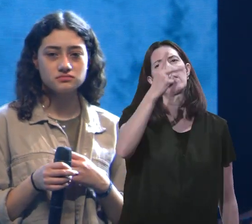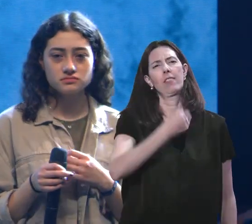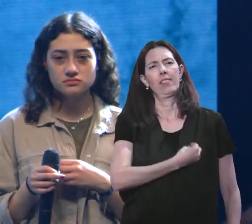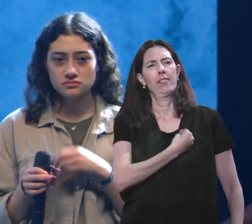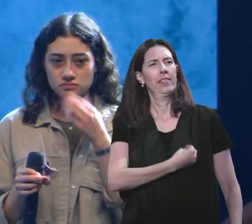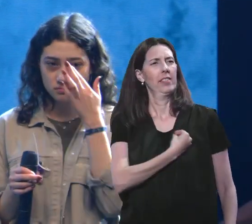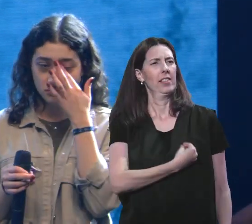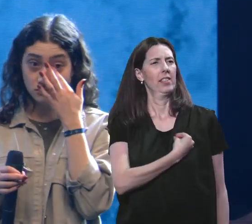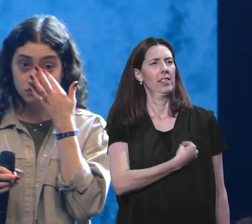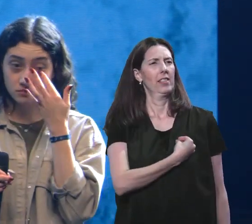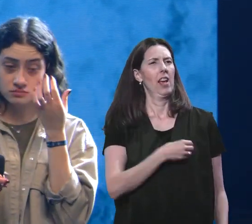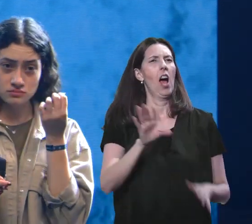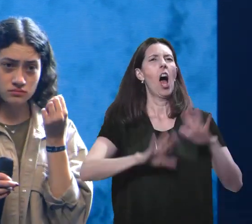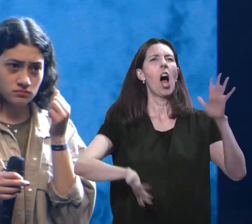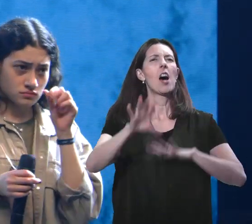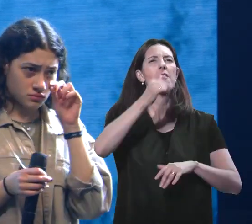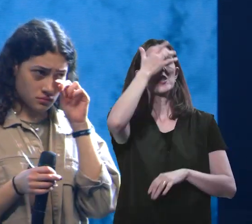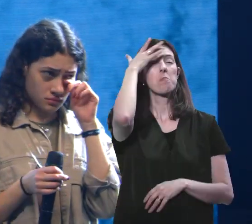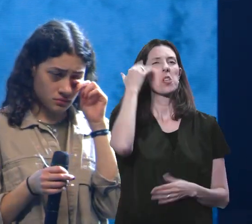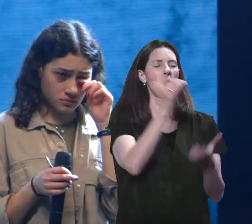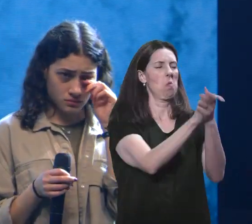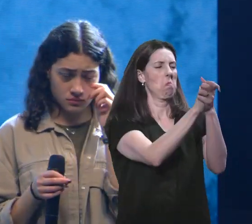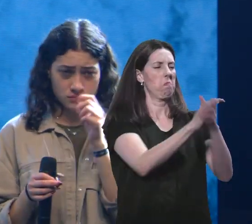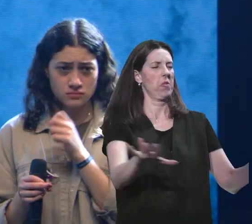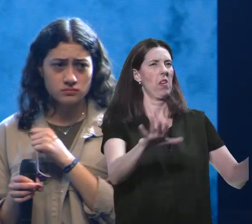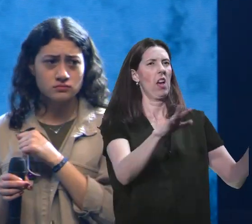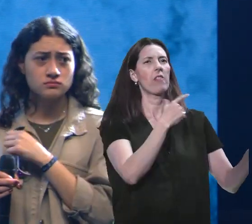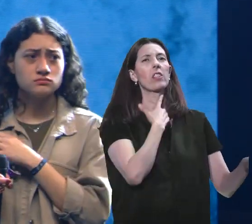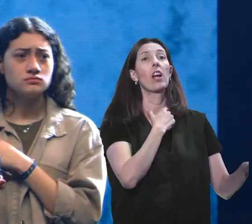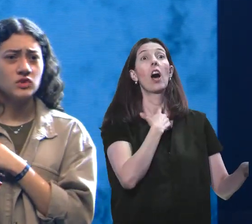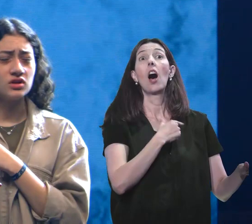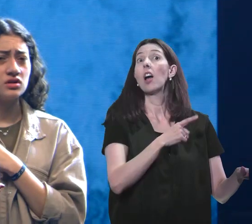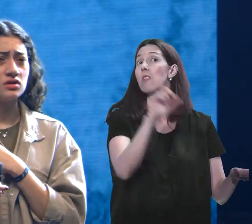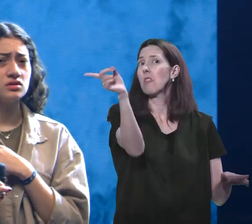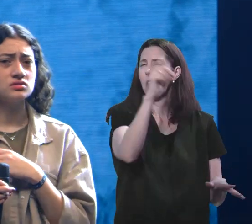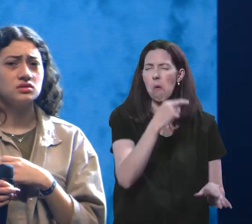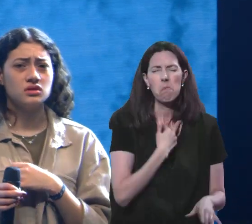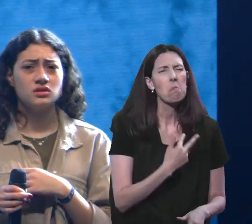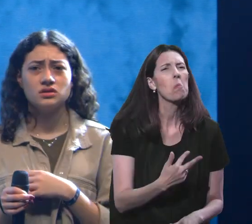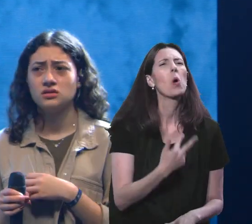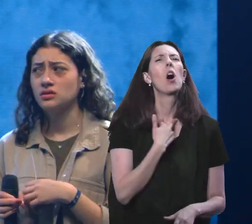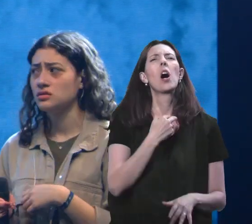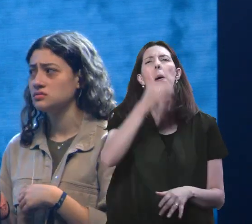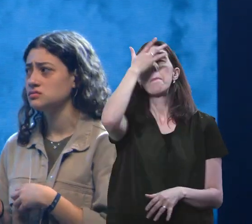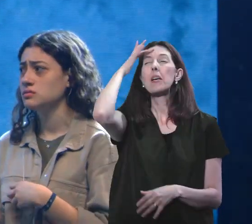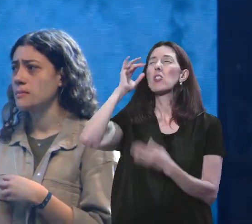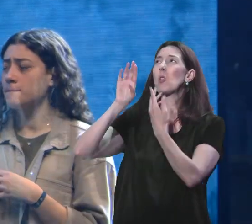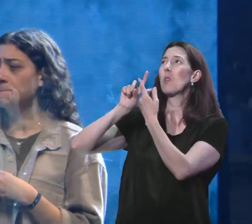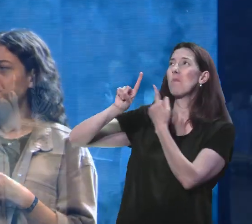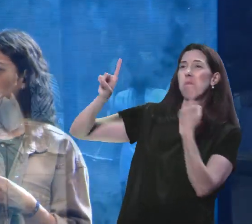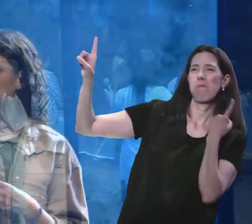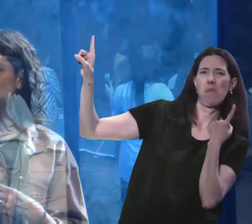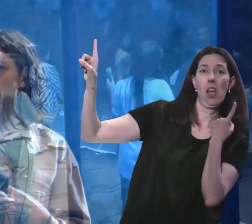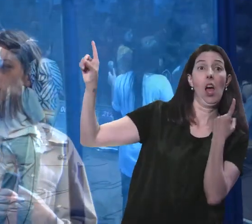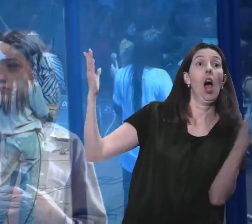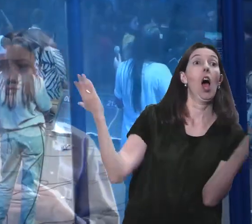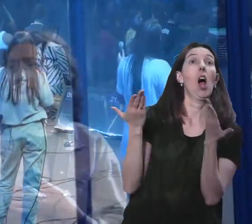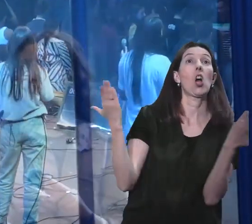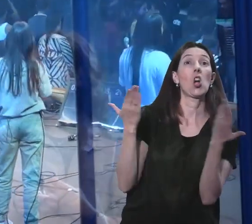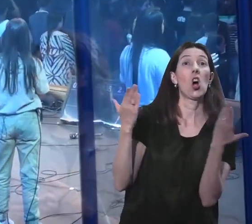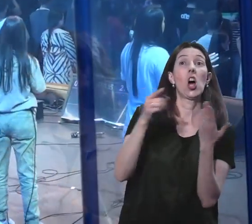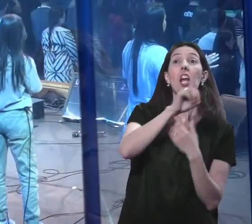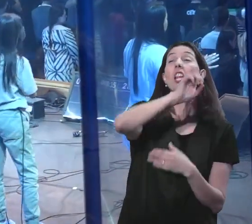Pessoas que estavam pensando em abandonar o casamento, pessoas que se afastaram do Senhor, hoje Deus está dizendo: